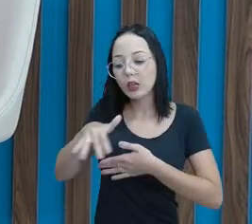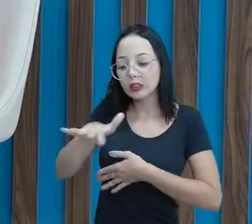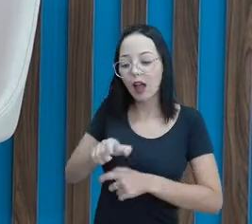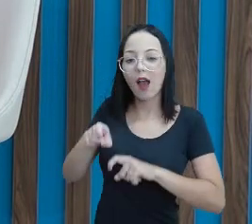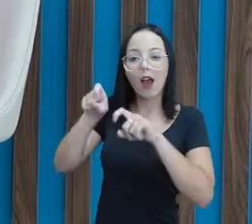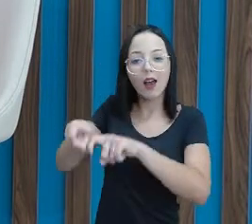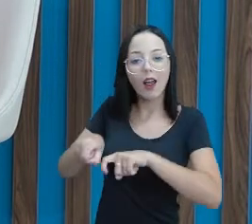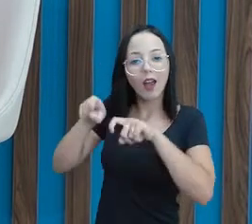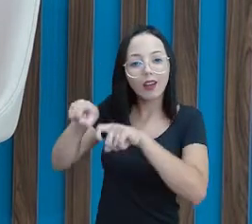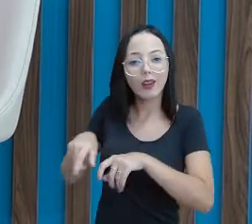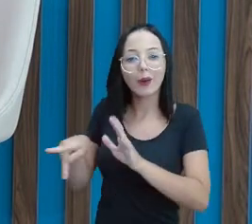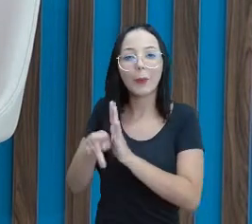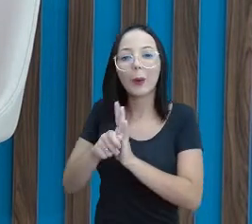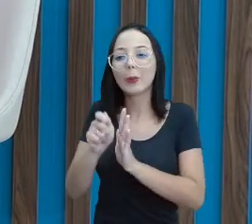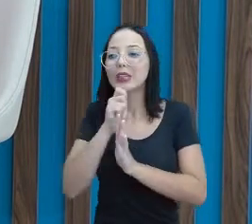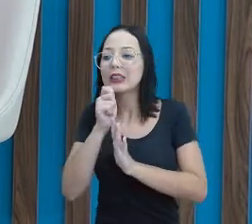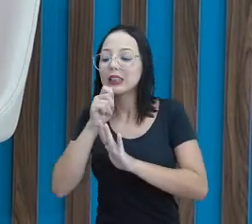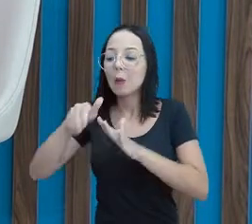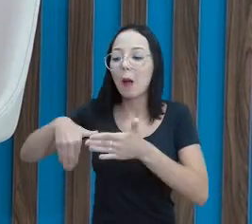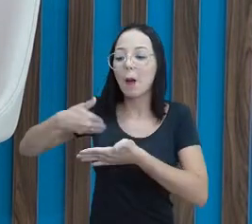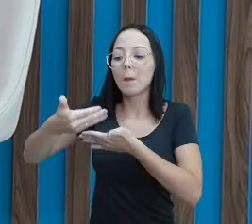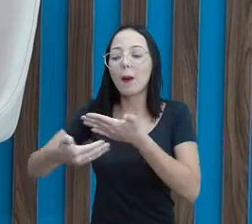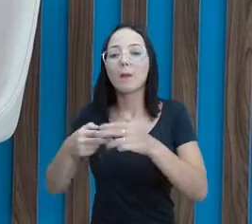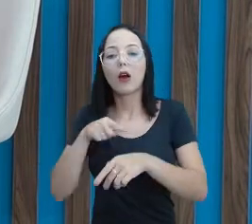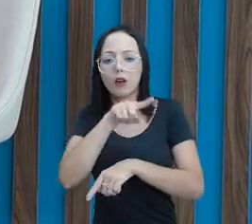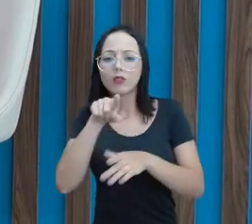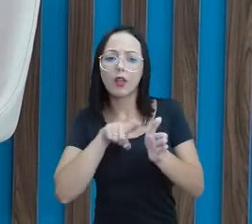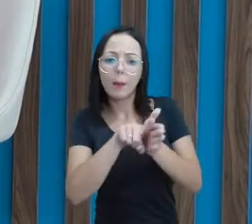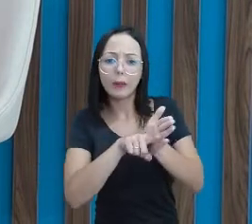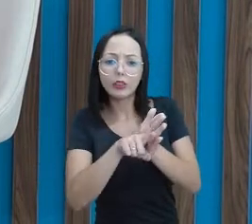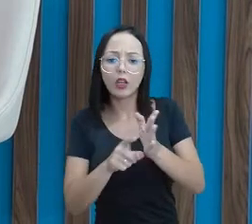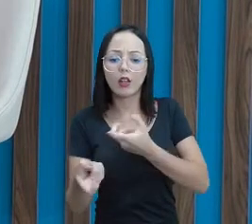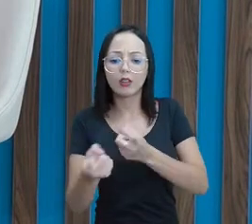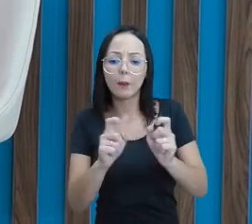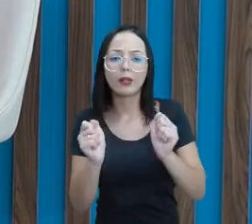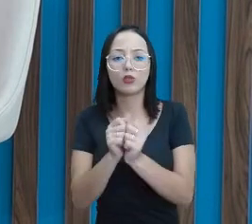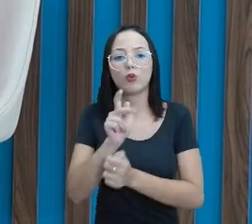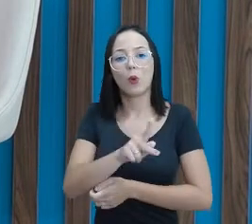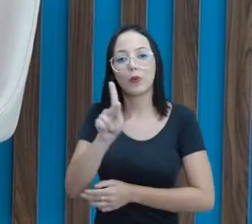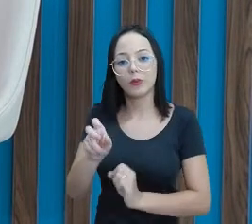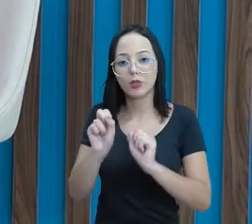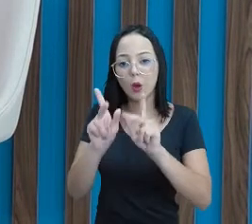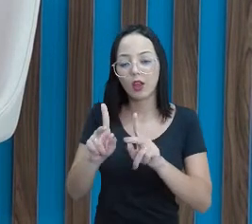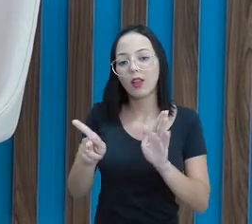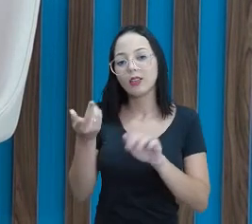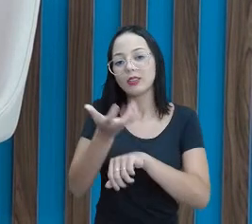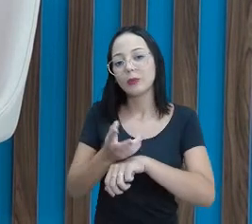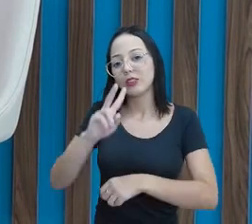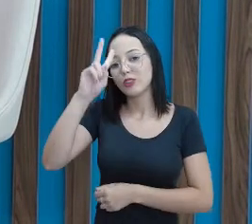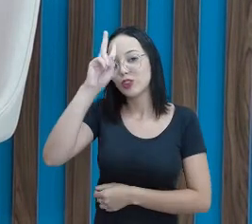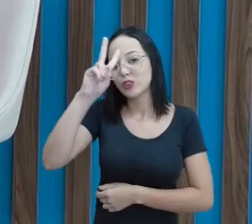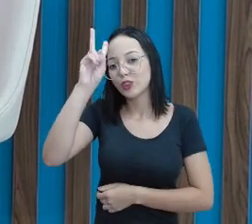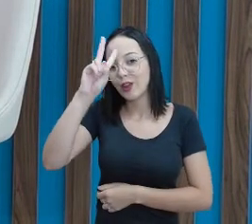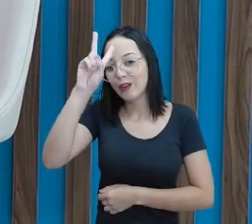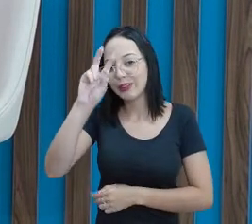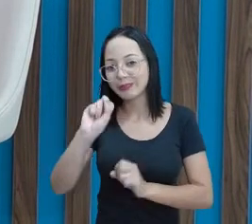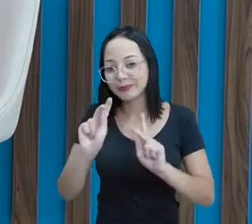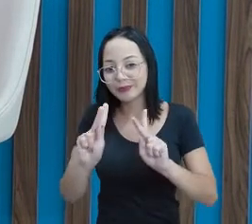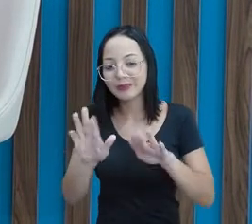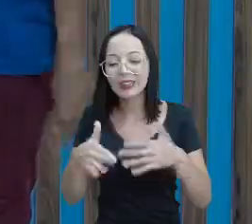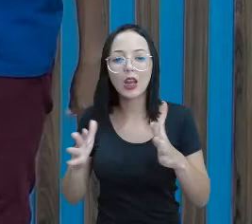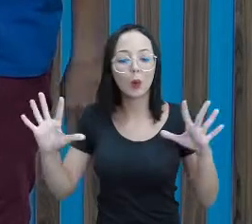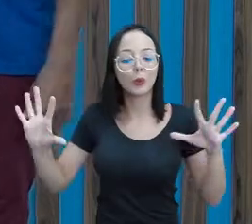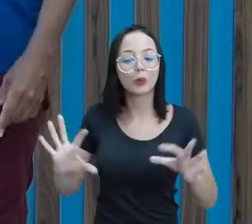preso essa questão da manufatura, justamente por causa disso você pesquisa, debate lá com o seu professor de História. Aí, tá vendo que tem